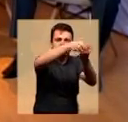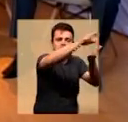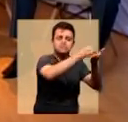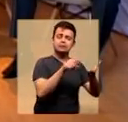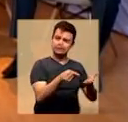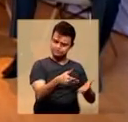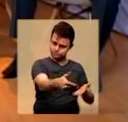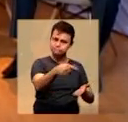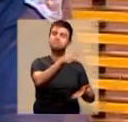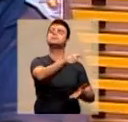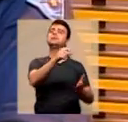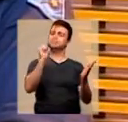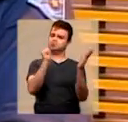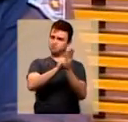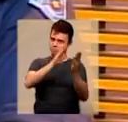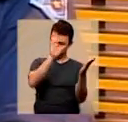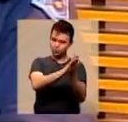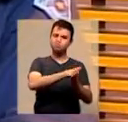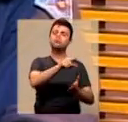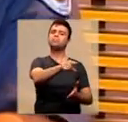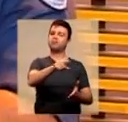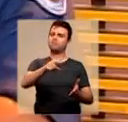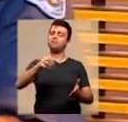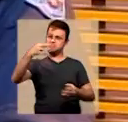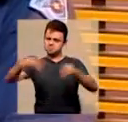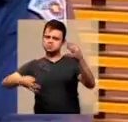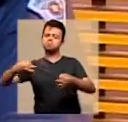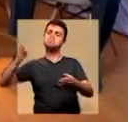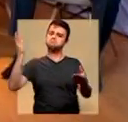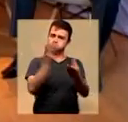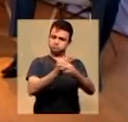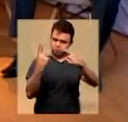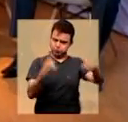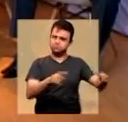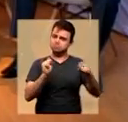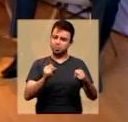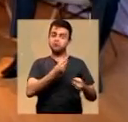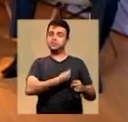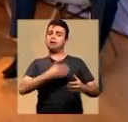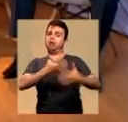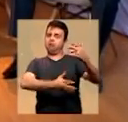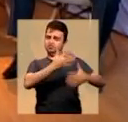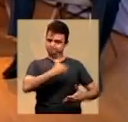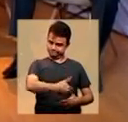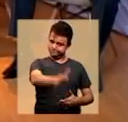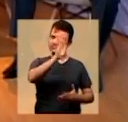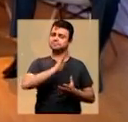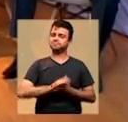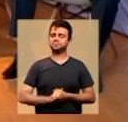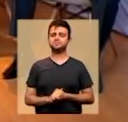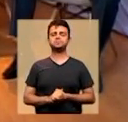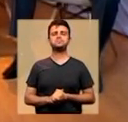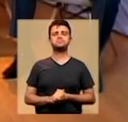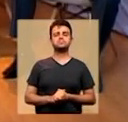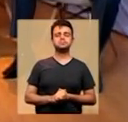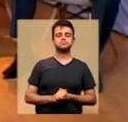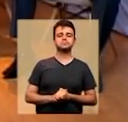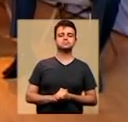de trânsito e com certeza acarretar uma consequência grave para a sua vida. Sim, um pouquinho mais longe ainda, na esteira do